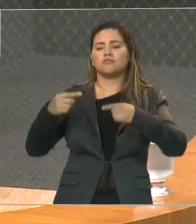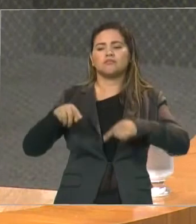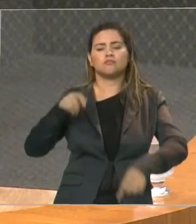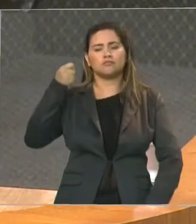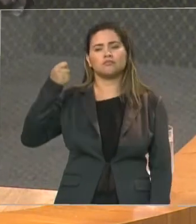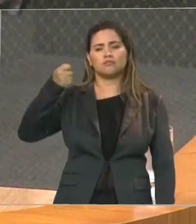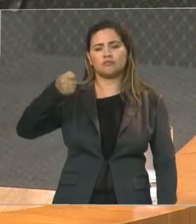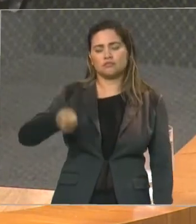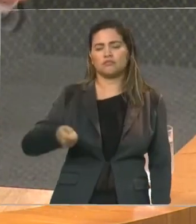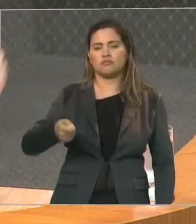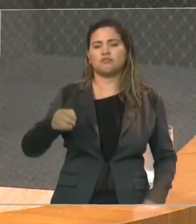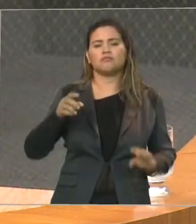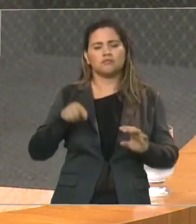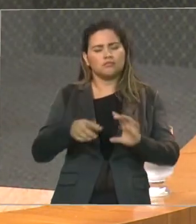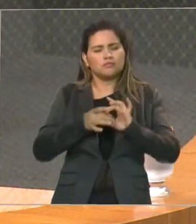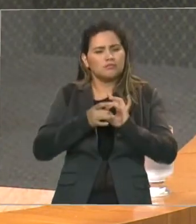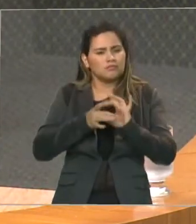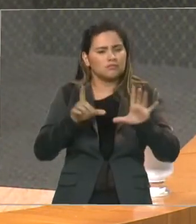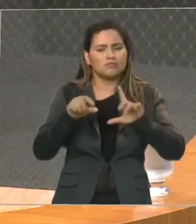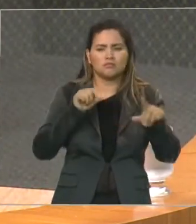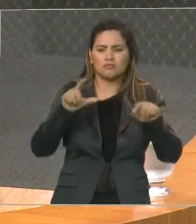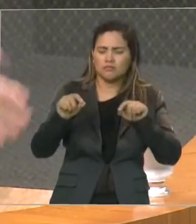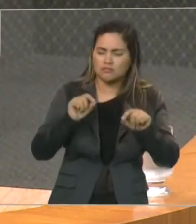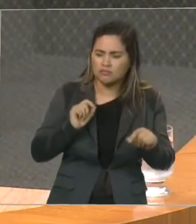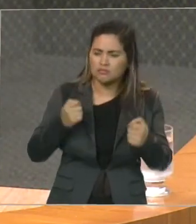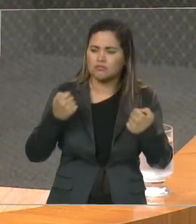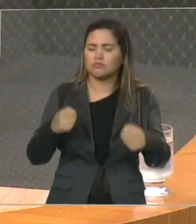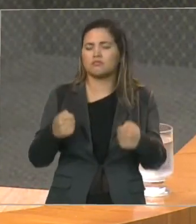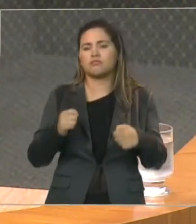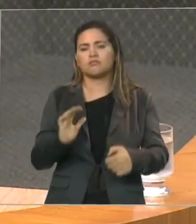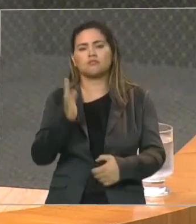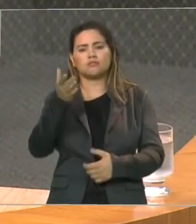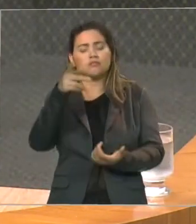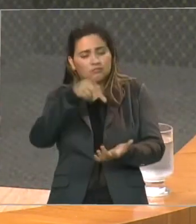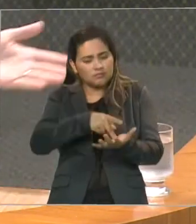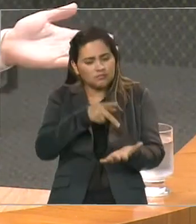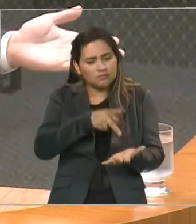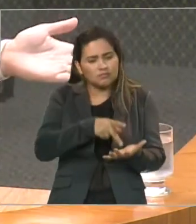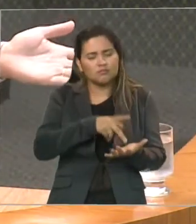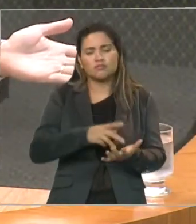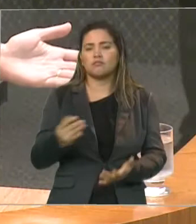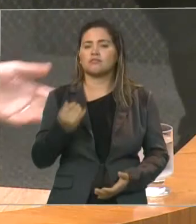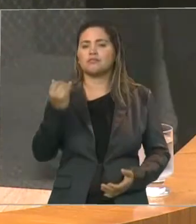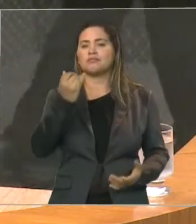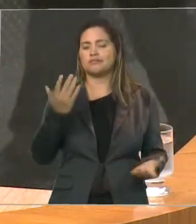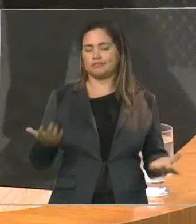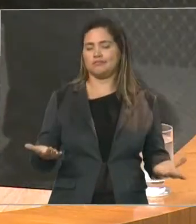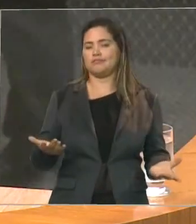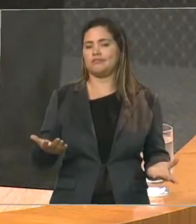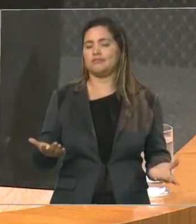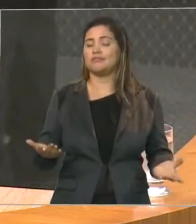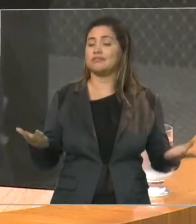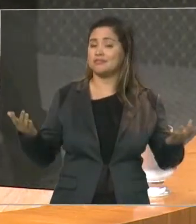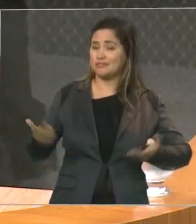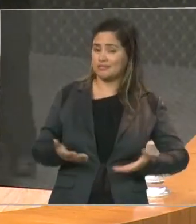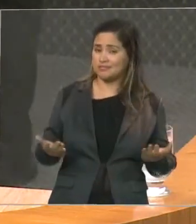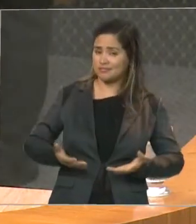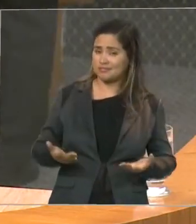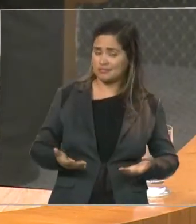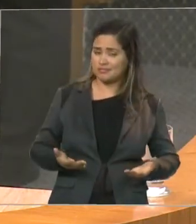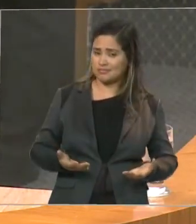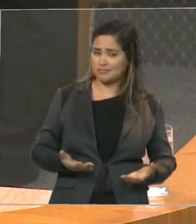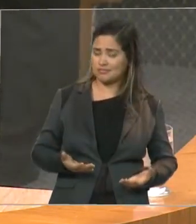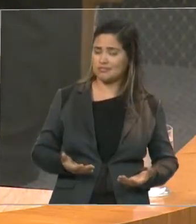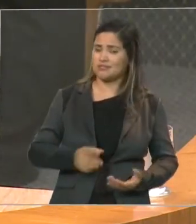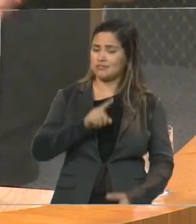da democracia, que o que tem que prevalecer é a verdade. Ora, senhoras e senhores, se negarem um simples requerimento